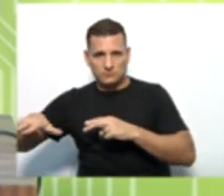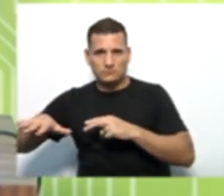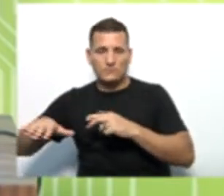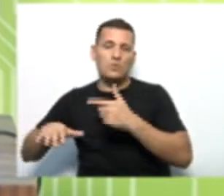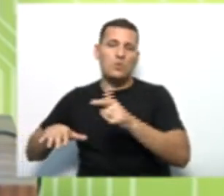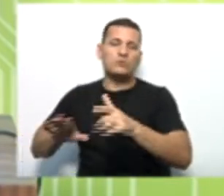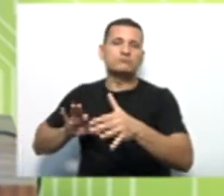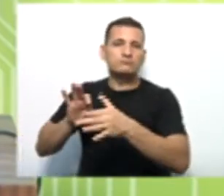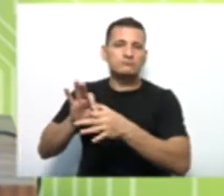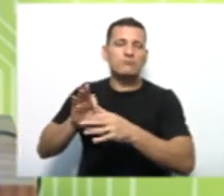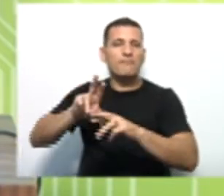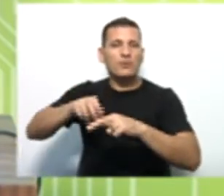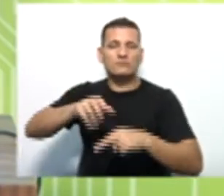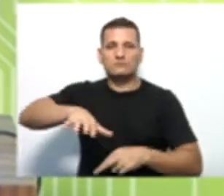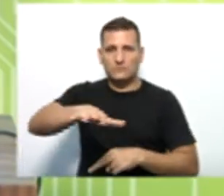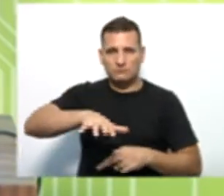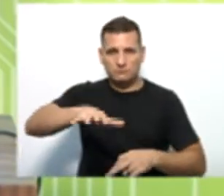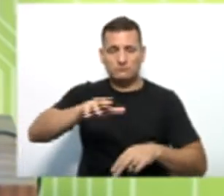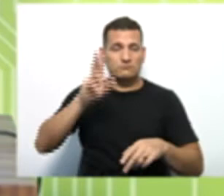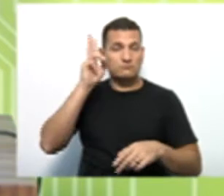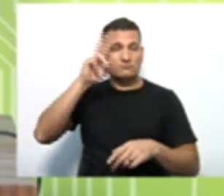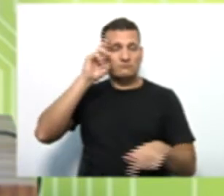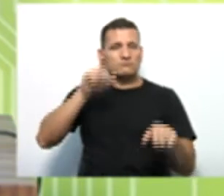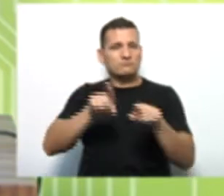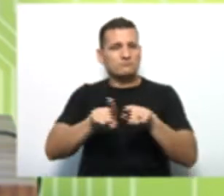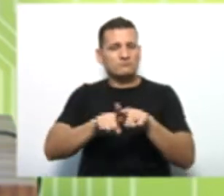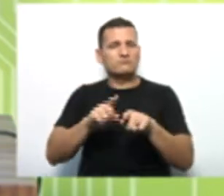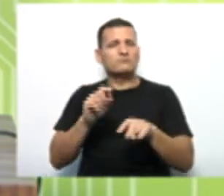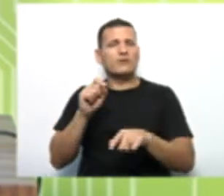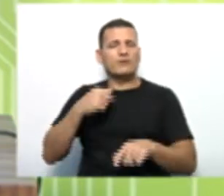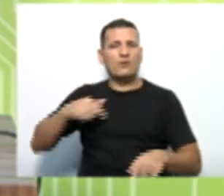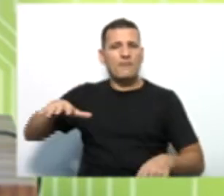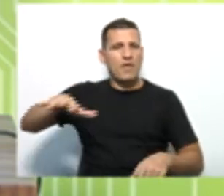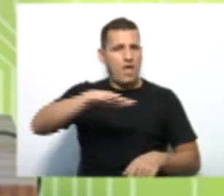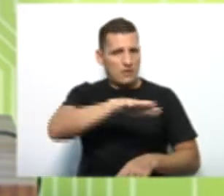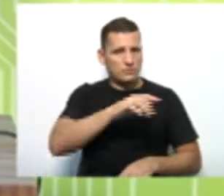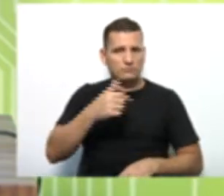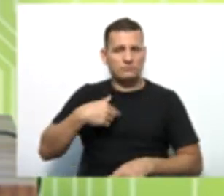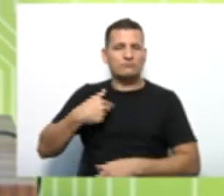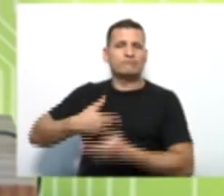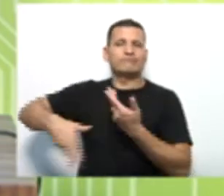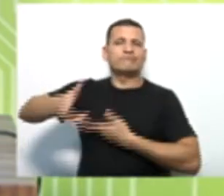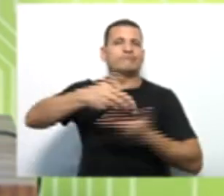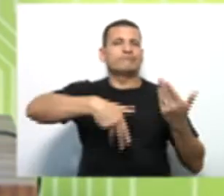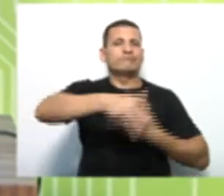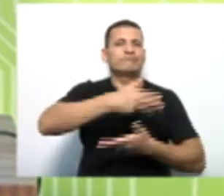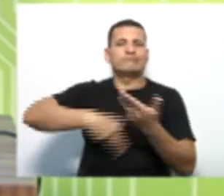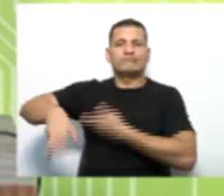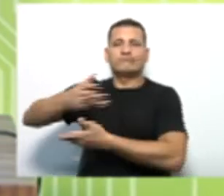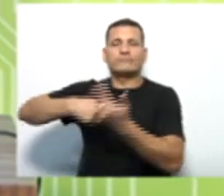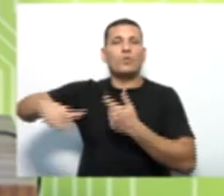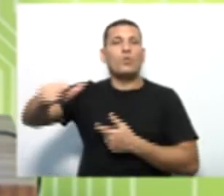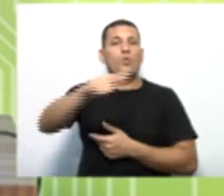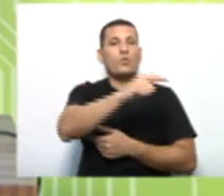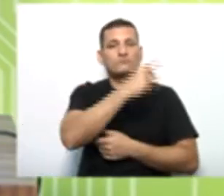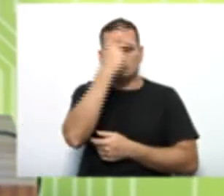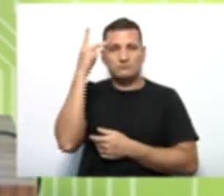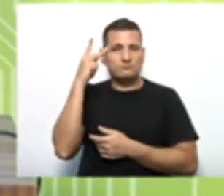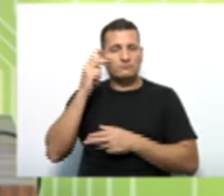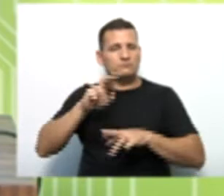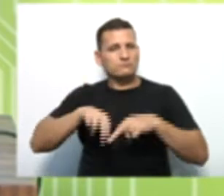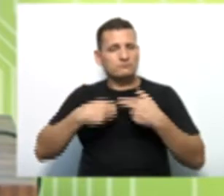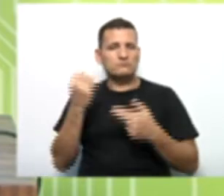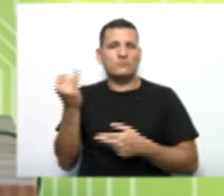E sempre importante lembrar que, em todos esses ambientes, eu vou estar me relacionando com outras pessoas. E é por isso é